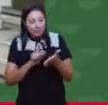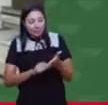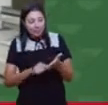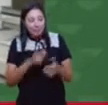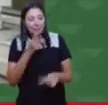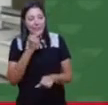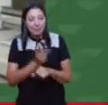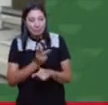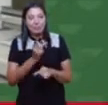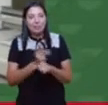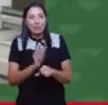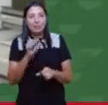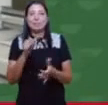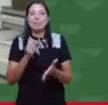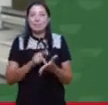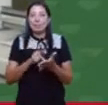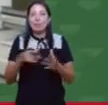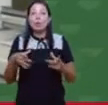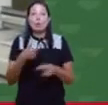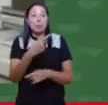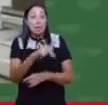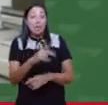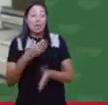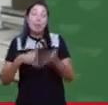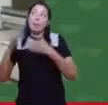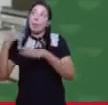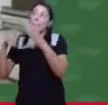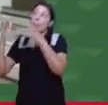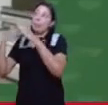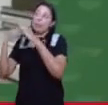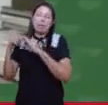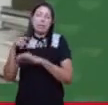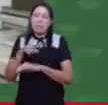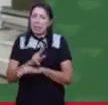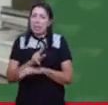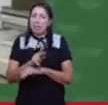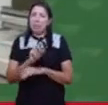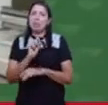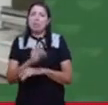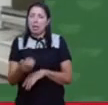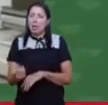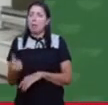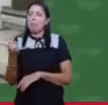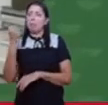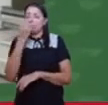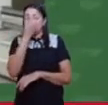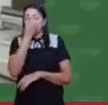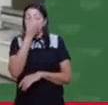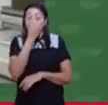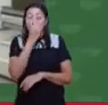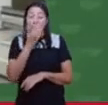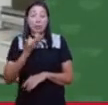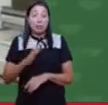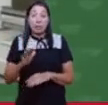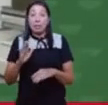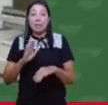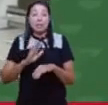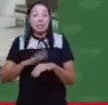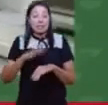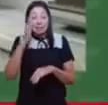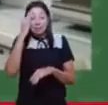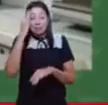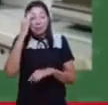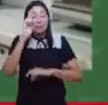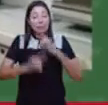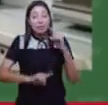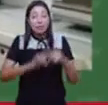É isso mesmo, né? Tudo para ele é retrocesso, tudo para ele é no modo antigo e ele não quer saber de avanços na sociedade.